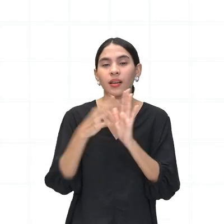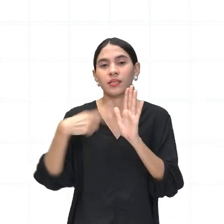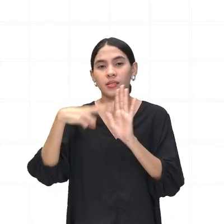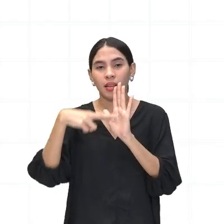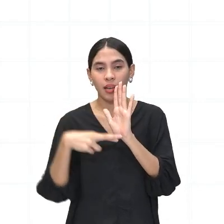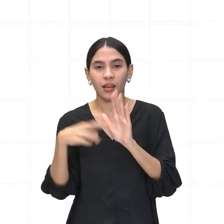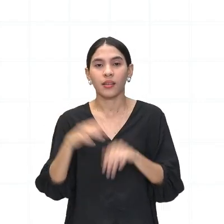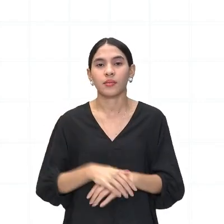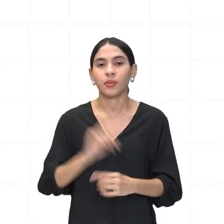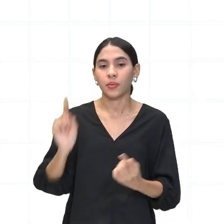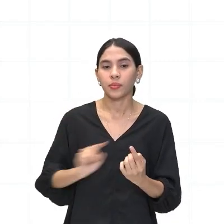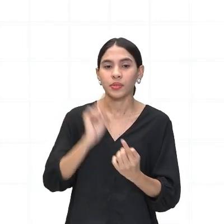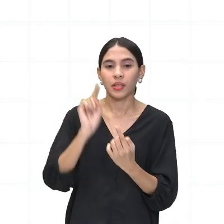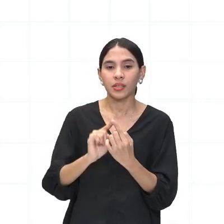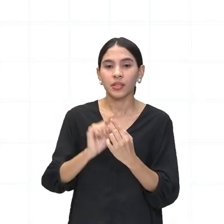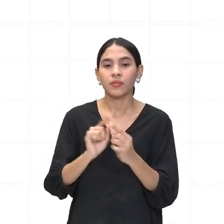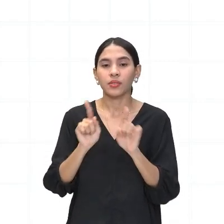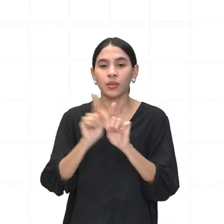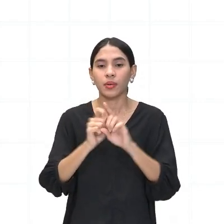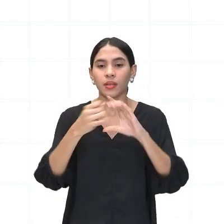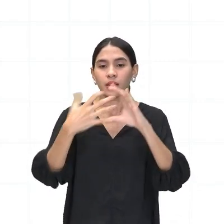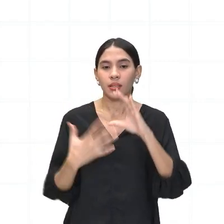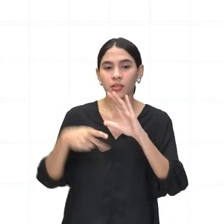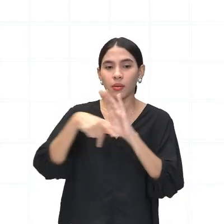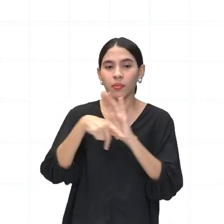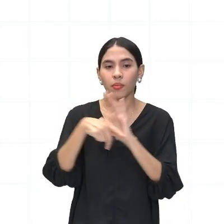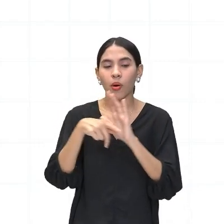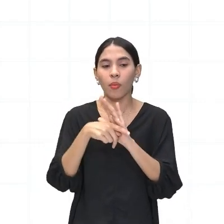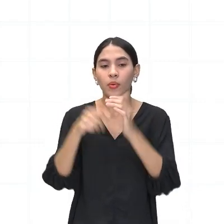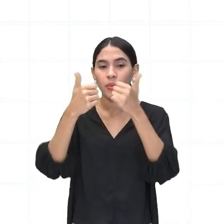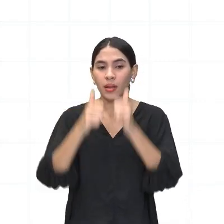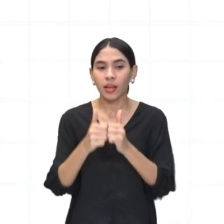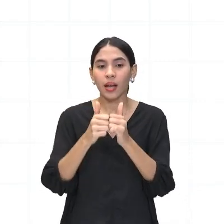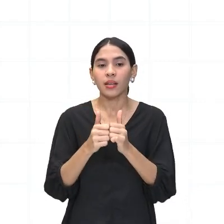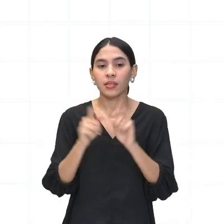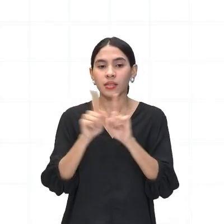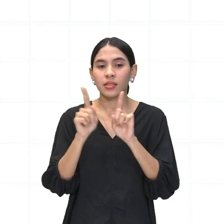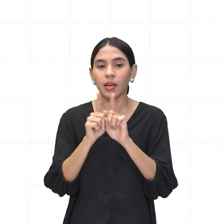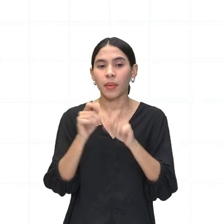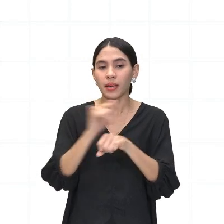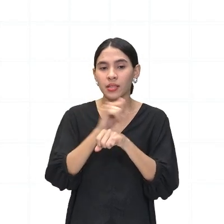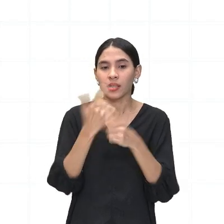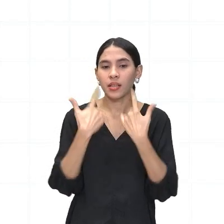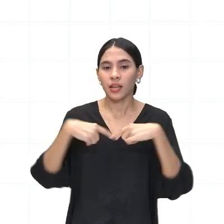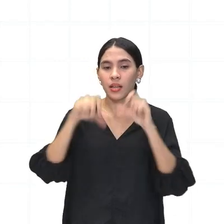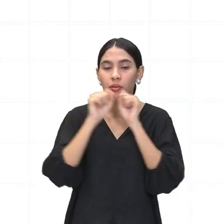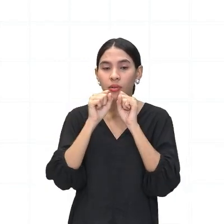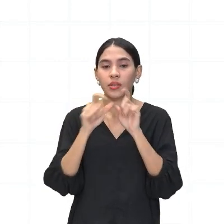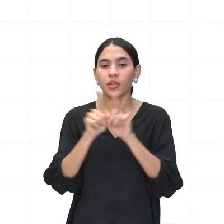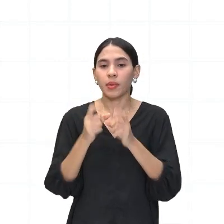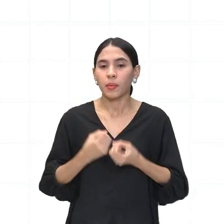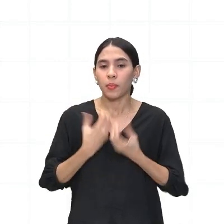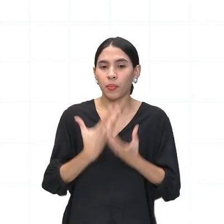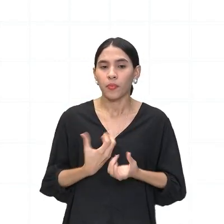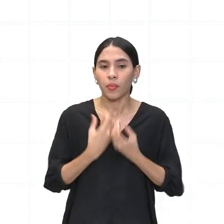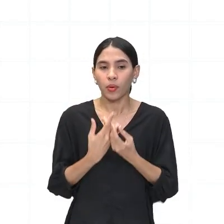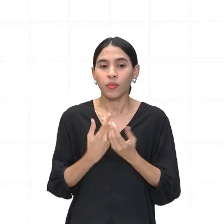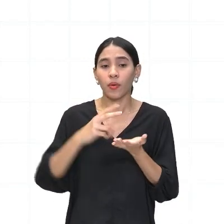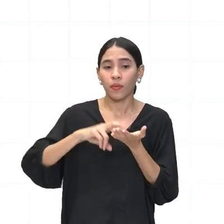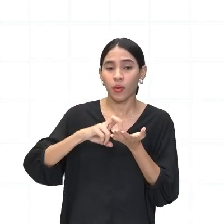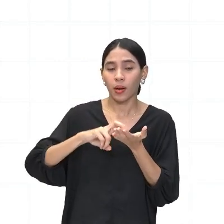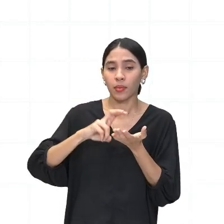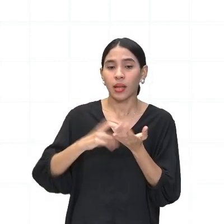normativos, objetivos, elementos constitutivos, recursos linguísticos, efeitos de sentido,